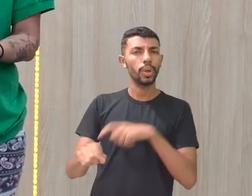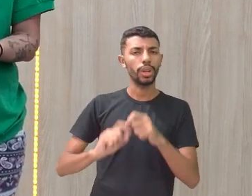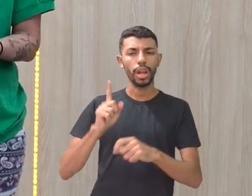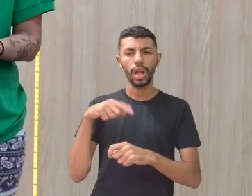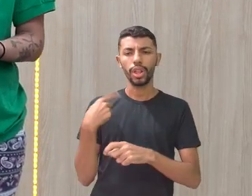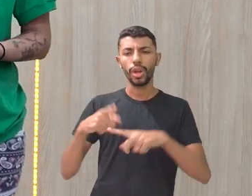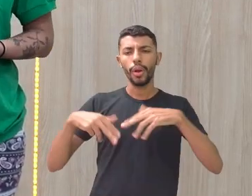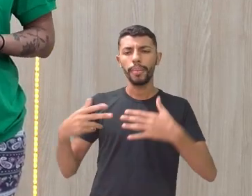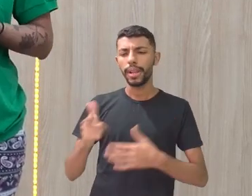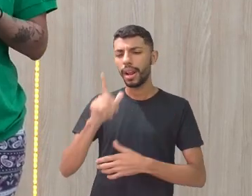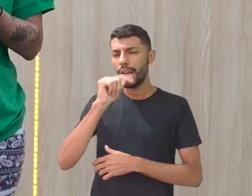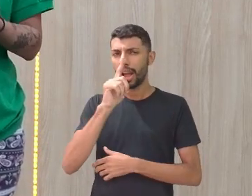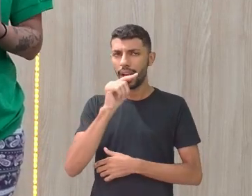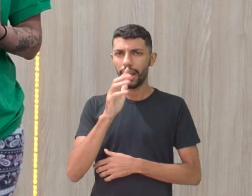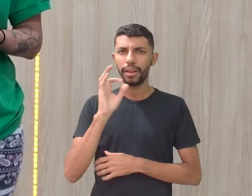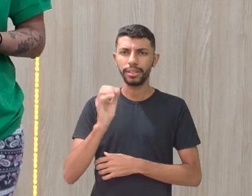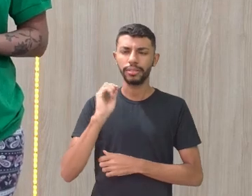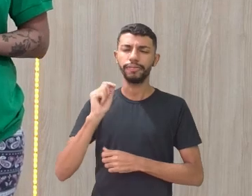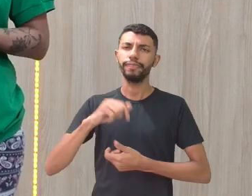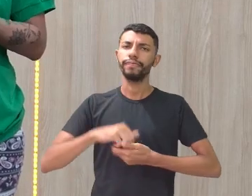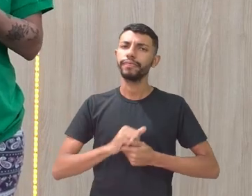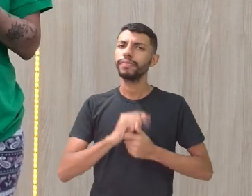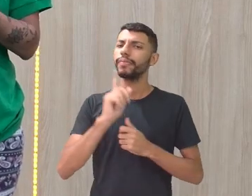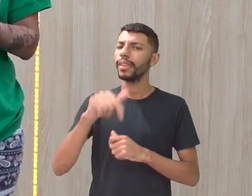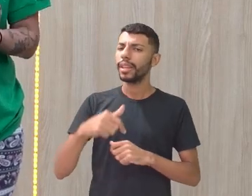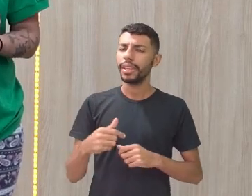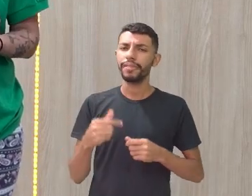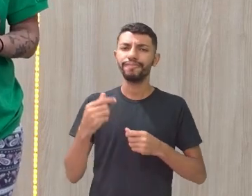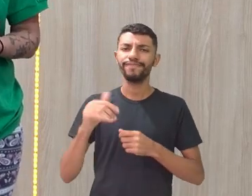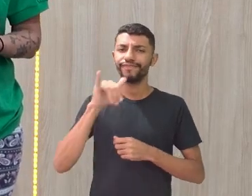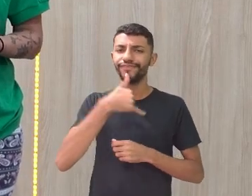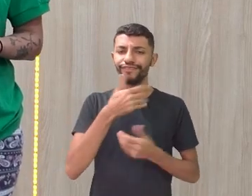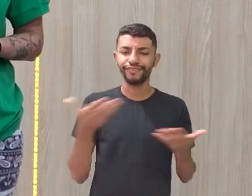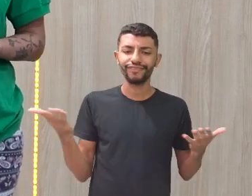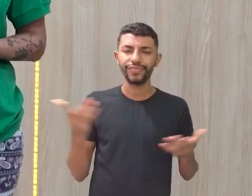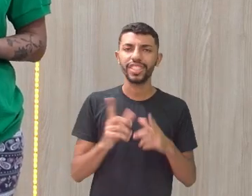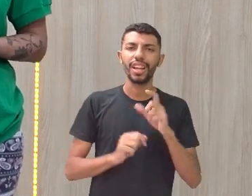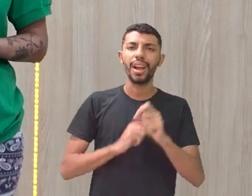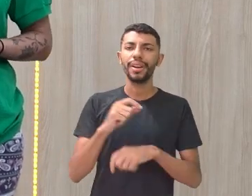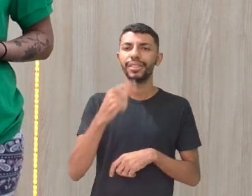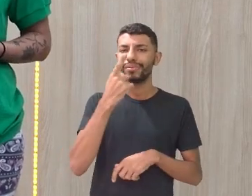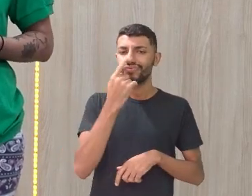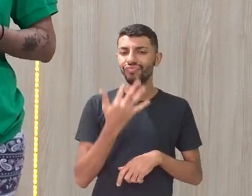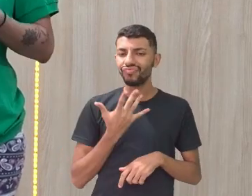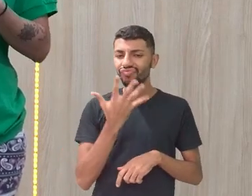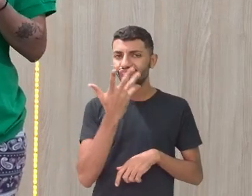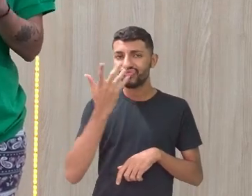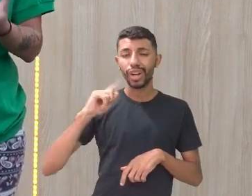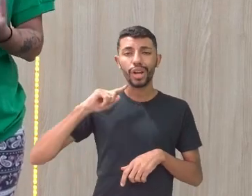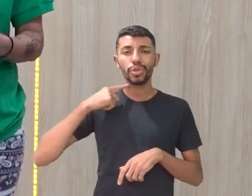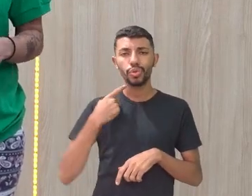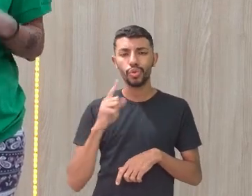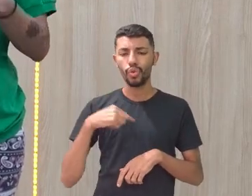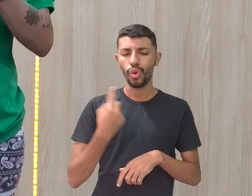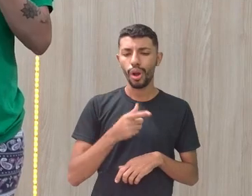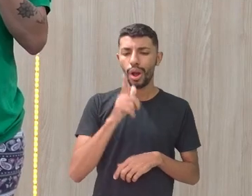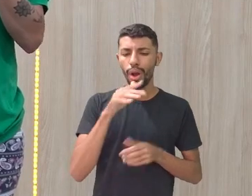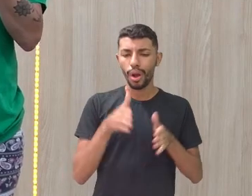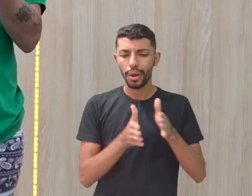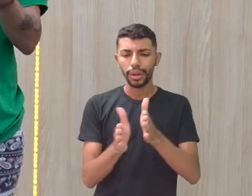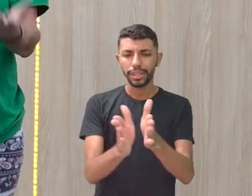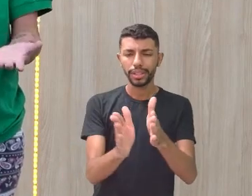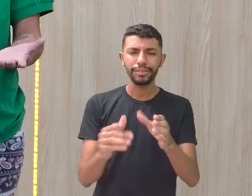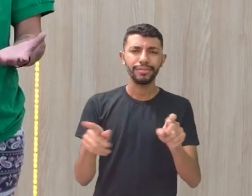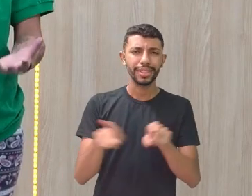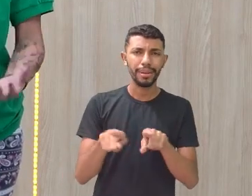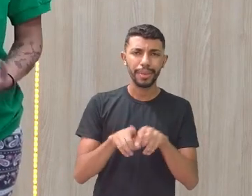recursos hídricos, que infelizmente anda tão poluído, né, ultimamente, se você for ver aí nossos rios, o nosso